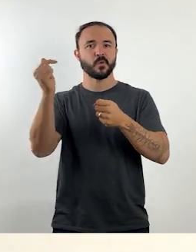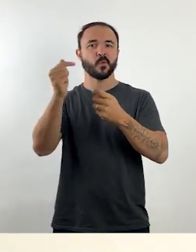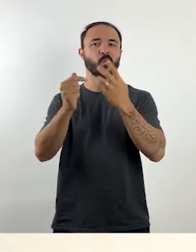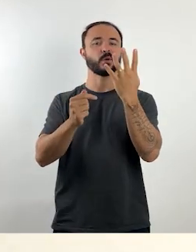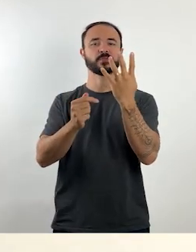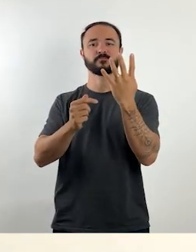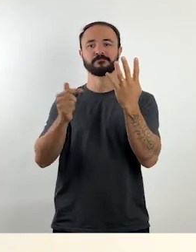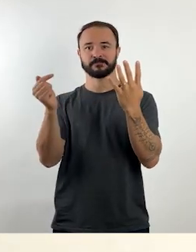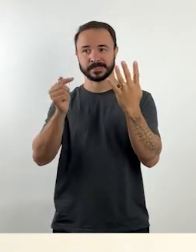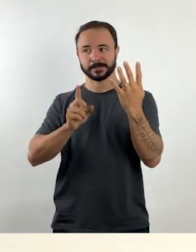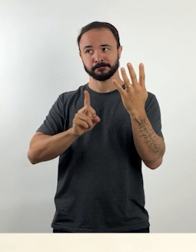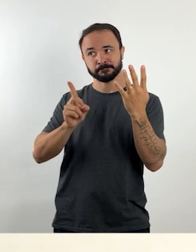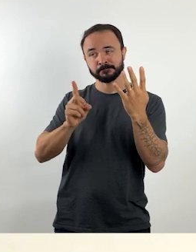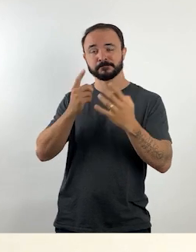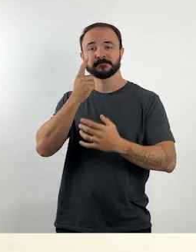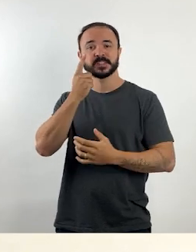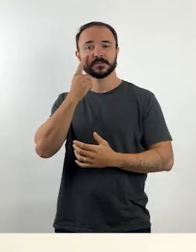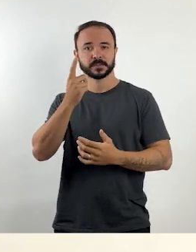4 dessas pecinhas.